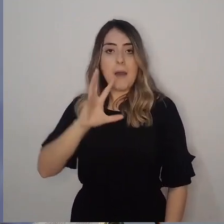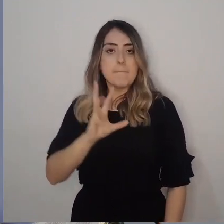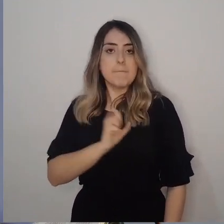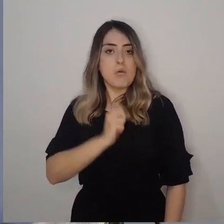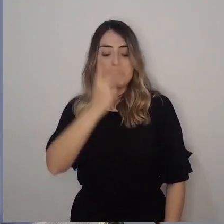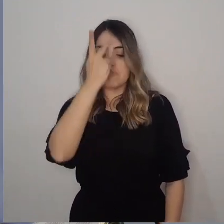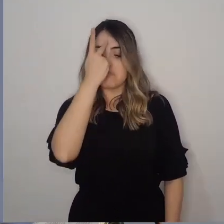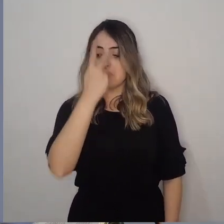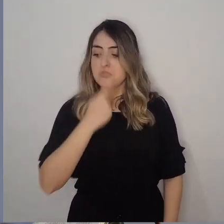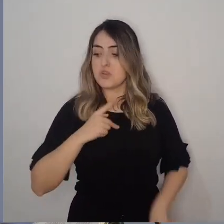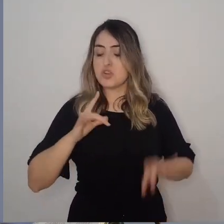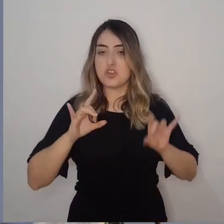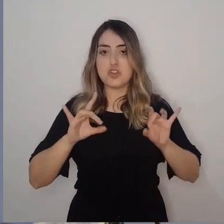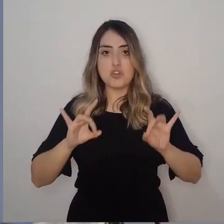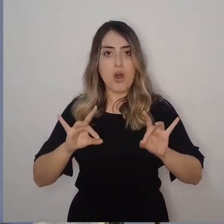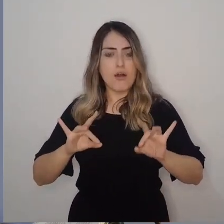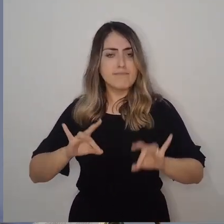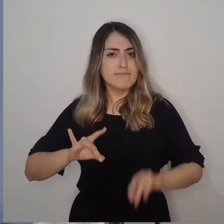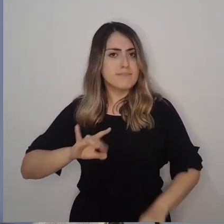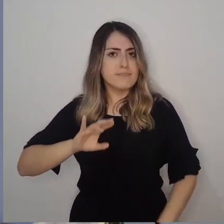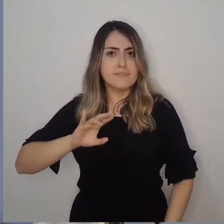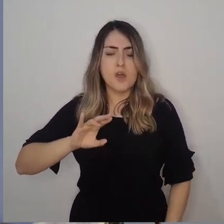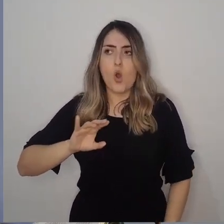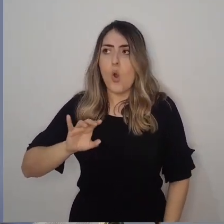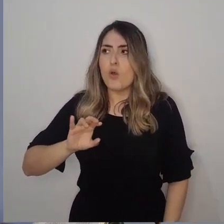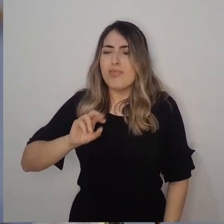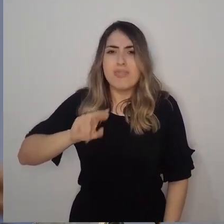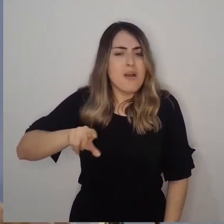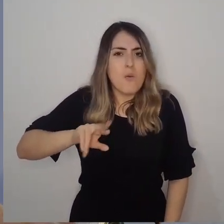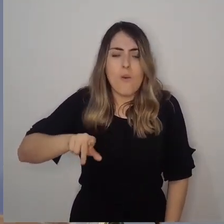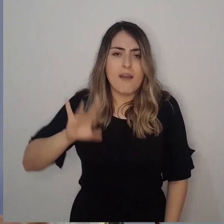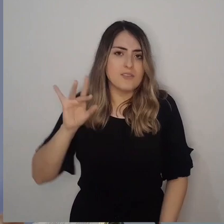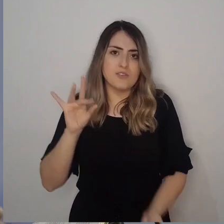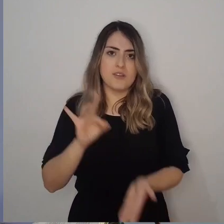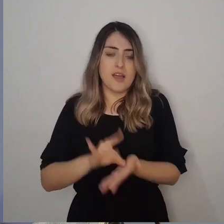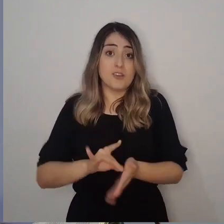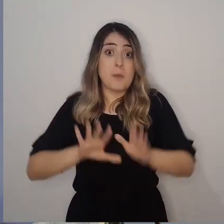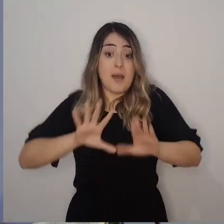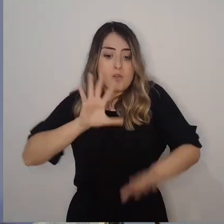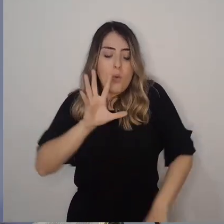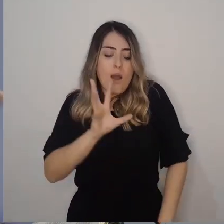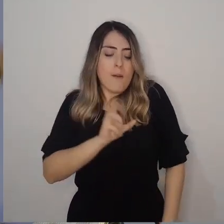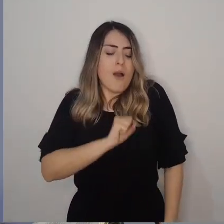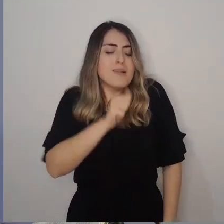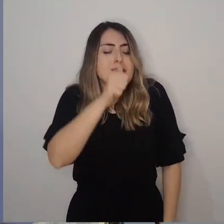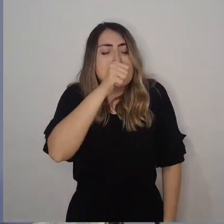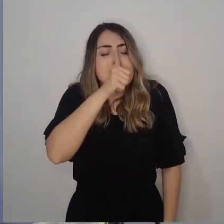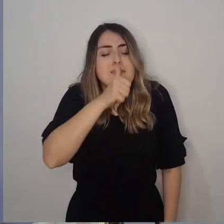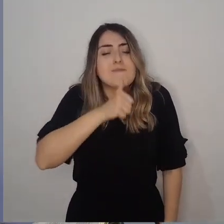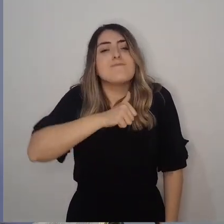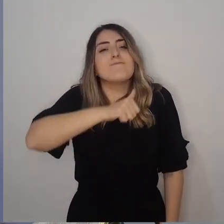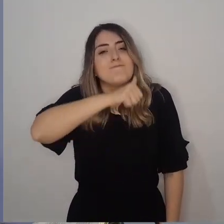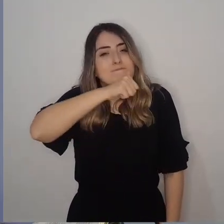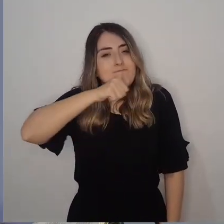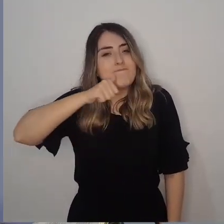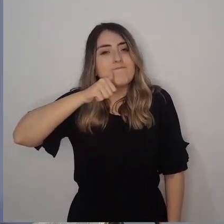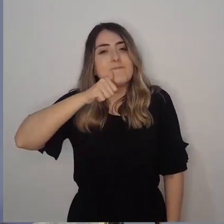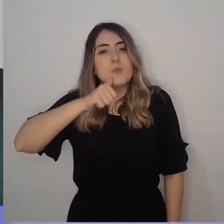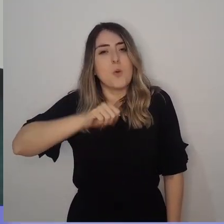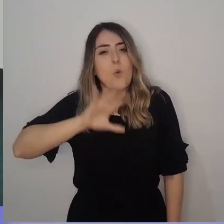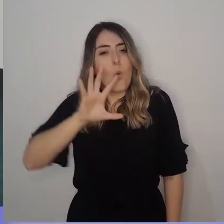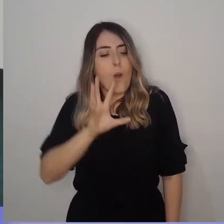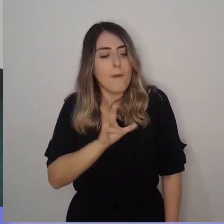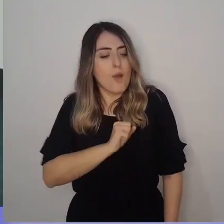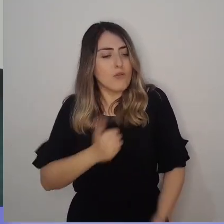que serve a si mesmo, não é um amor que usa o objeto amado, mas é um amor sacrificial. É